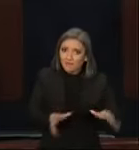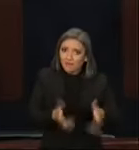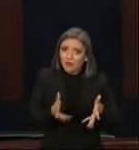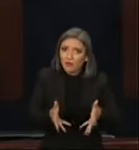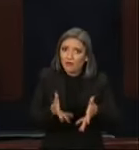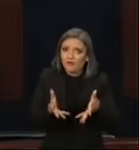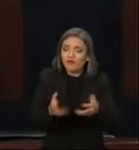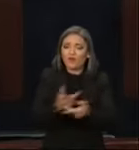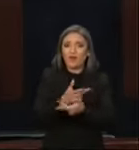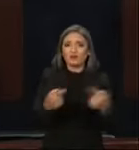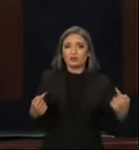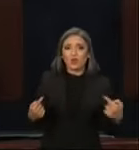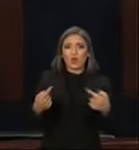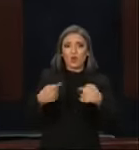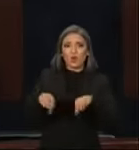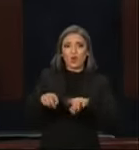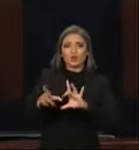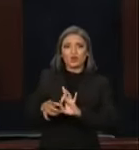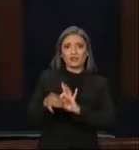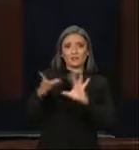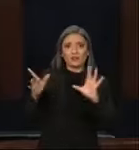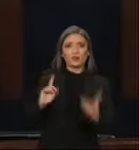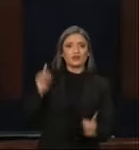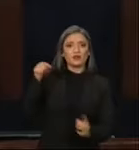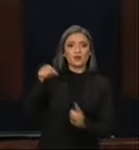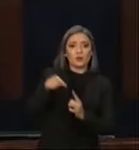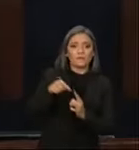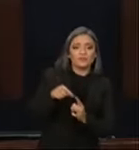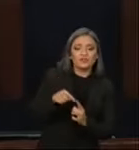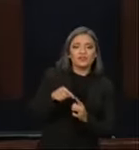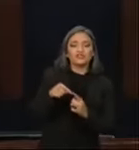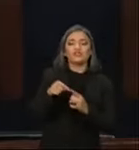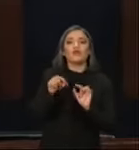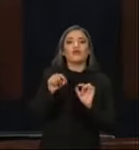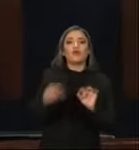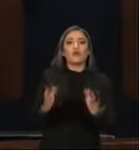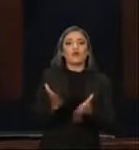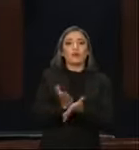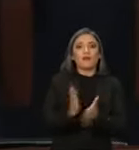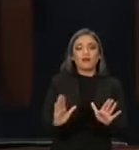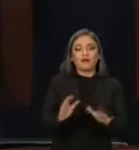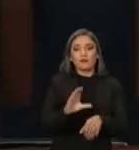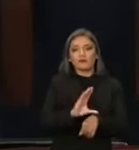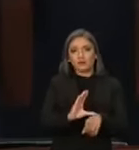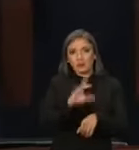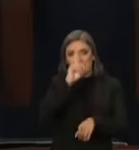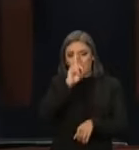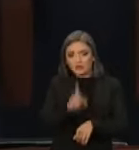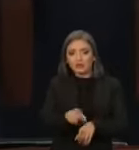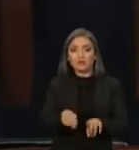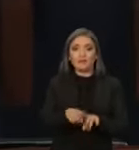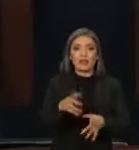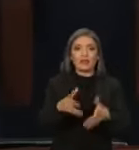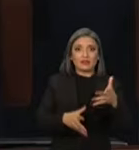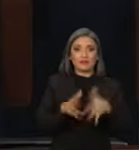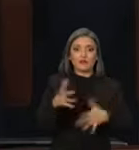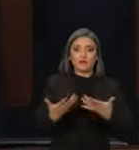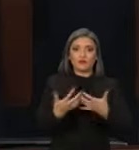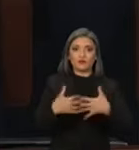ordem democrática, com vistas a romper a ordem constitucional, impedir o funcionamento